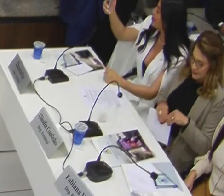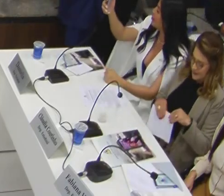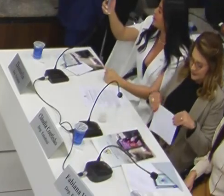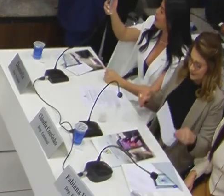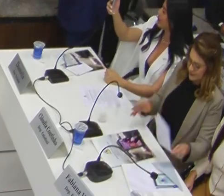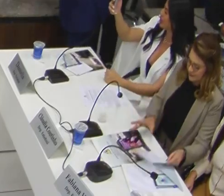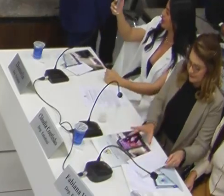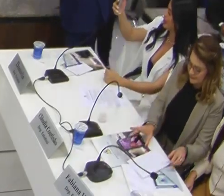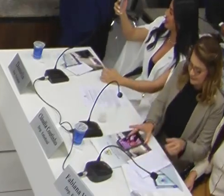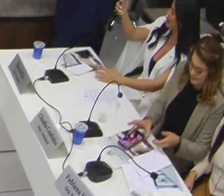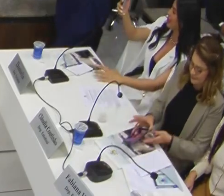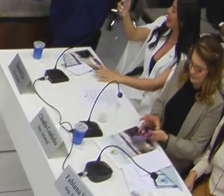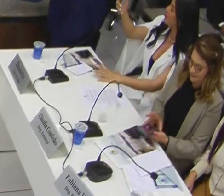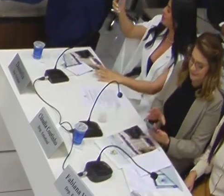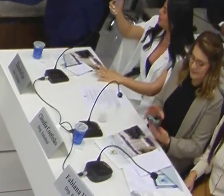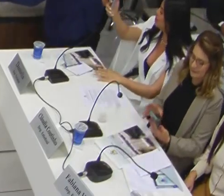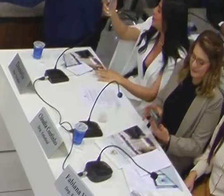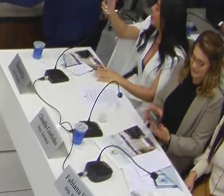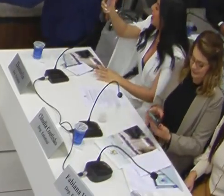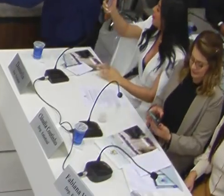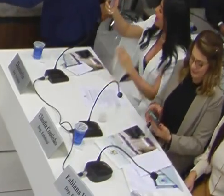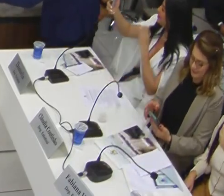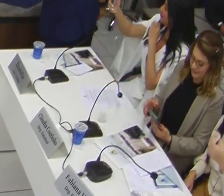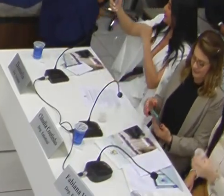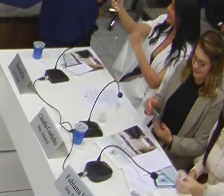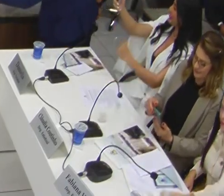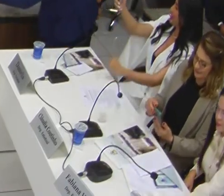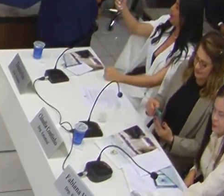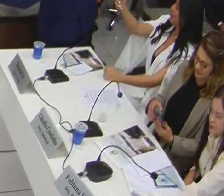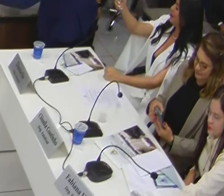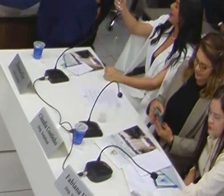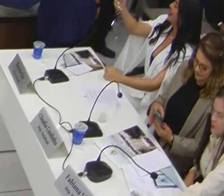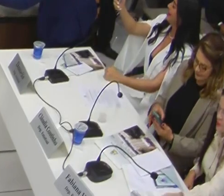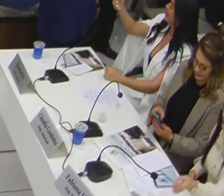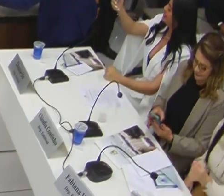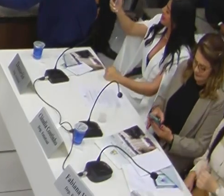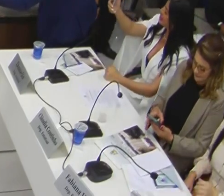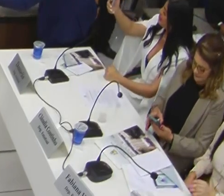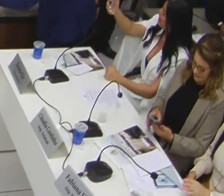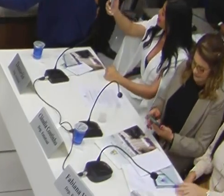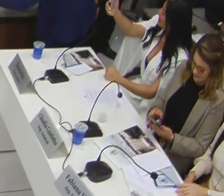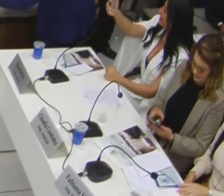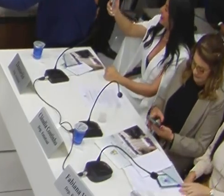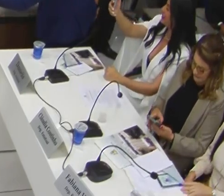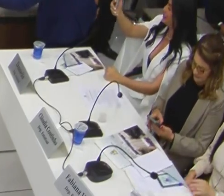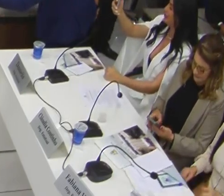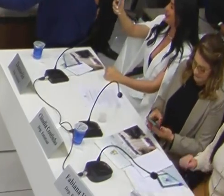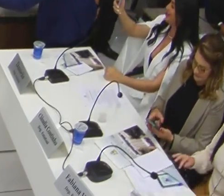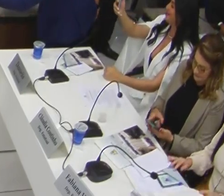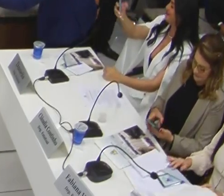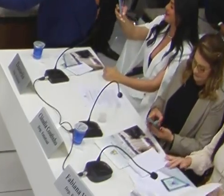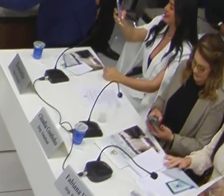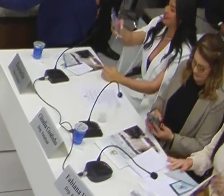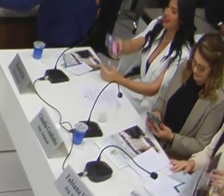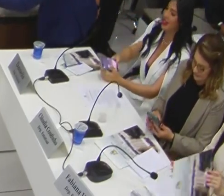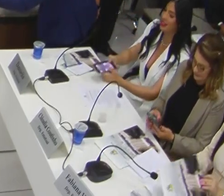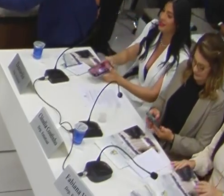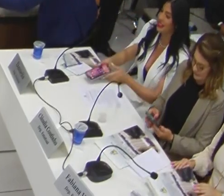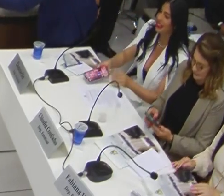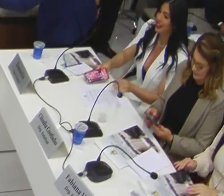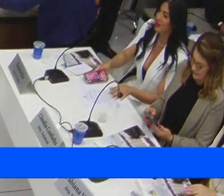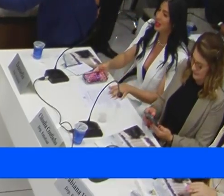Boa tarde. Em nome do povo, invocando a proteção de Deus e a luz do Divino